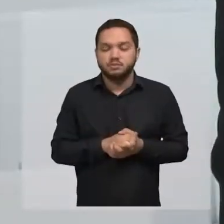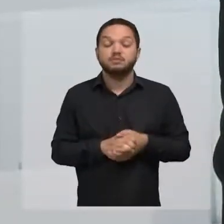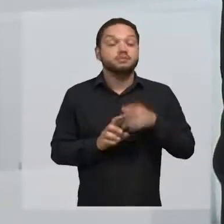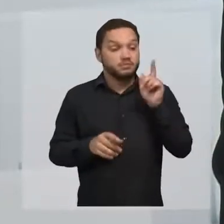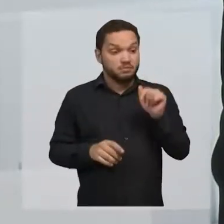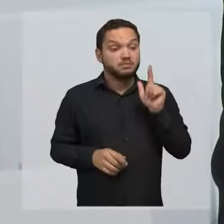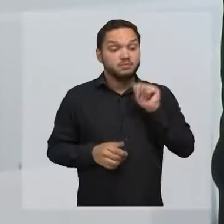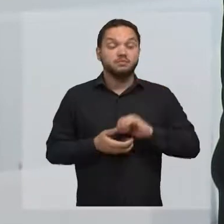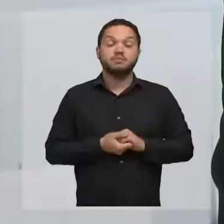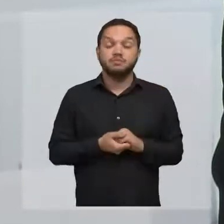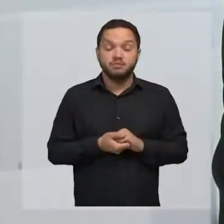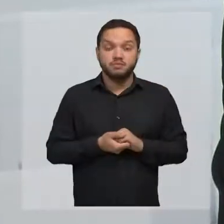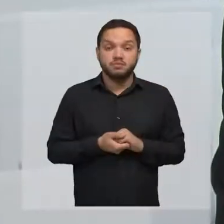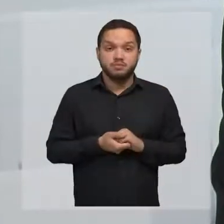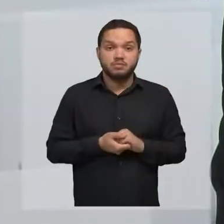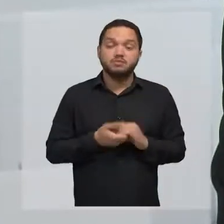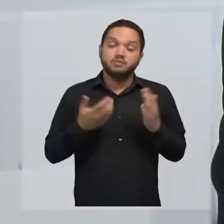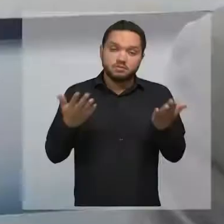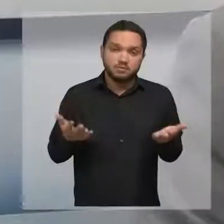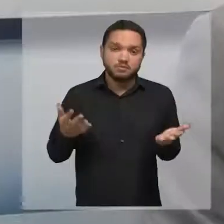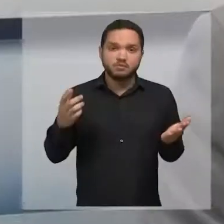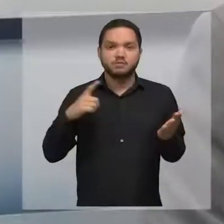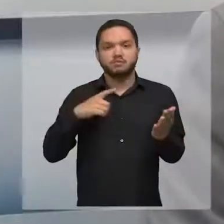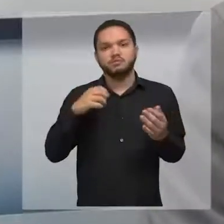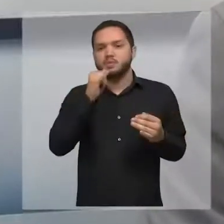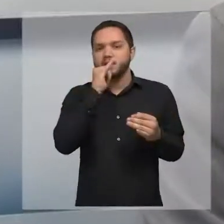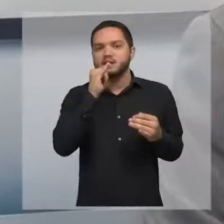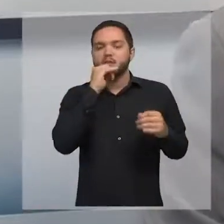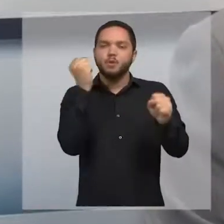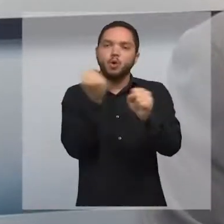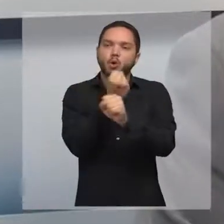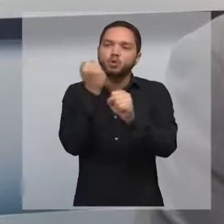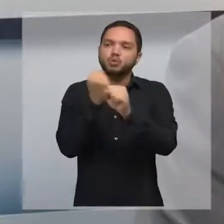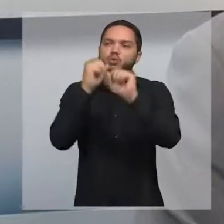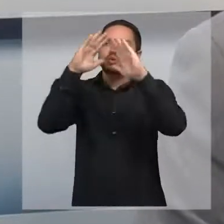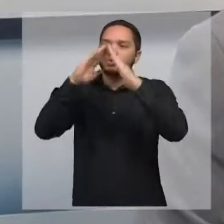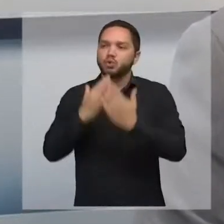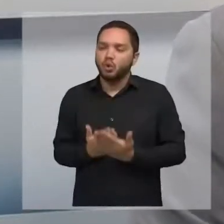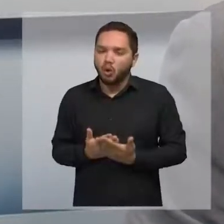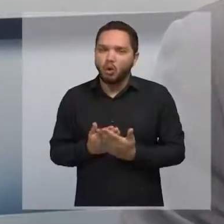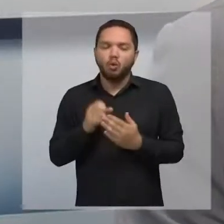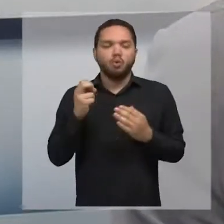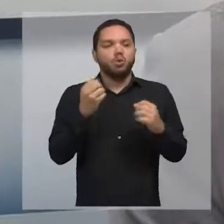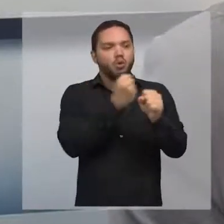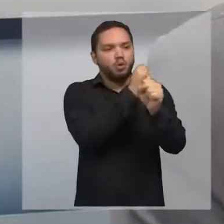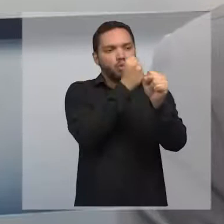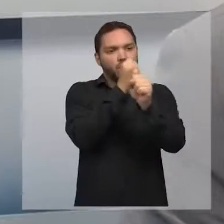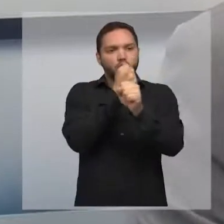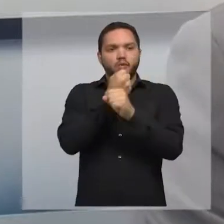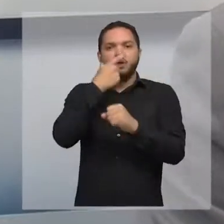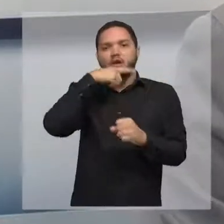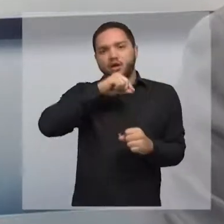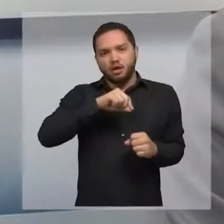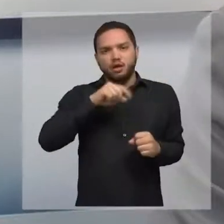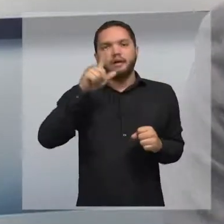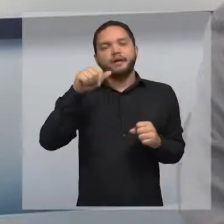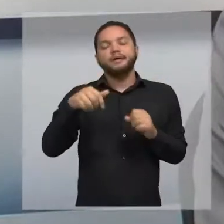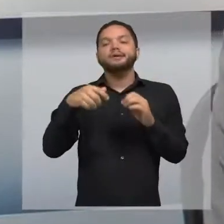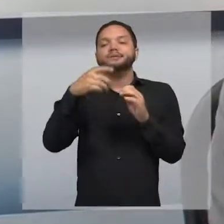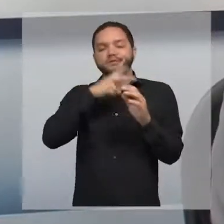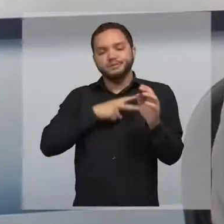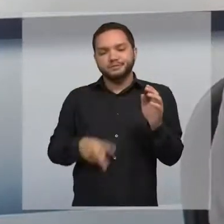indicação, né? Isso, questões essas, como uma construção de uma escola, uma obra a ser feita, são feitas geralmente